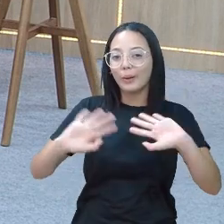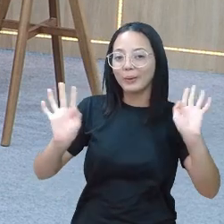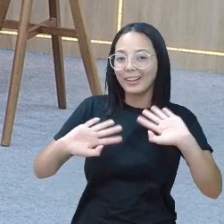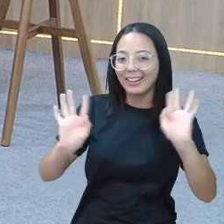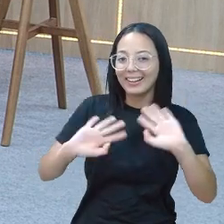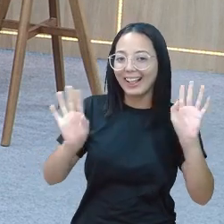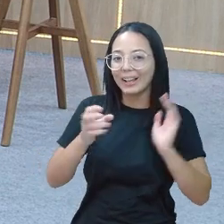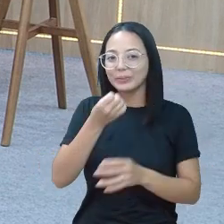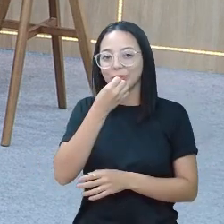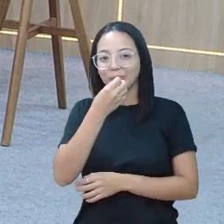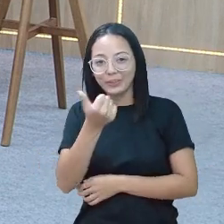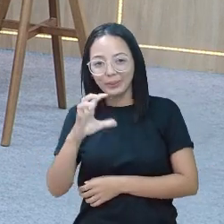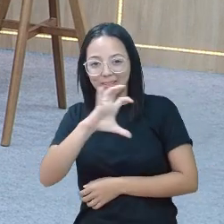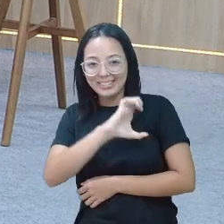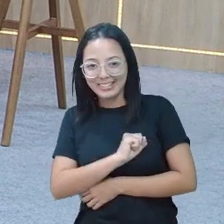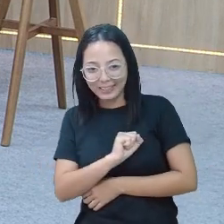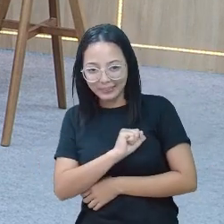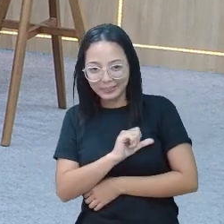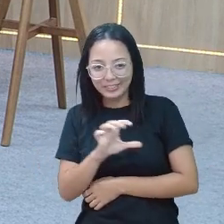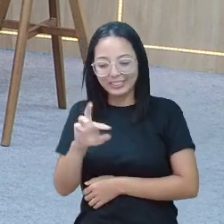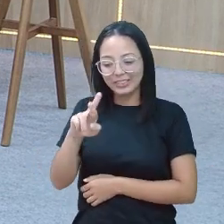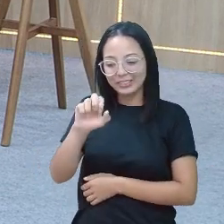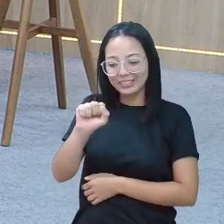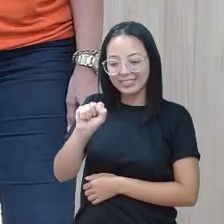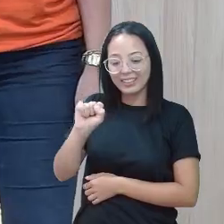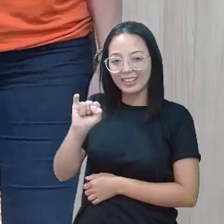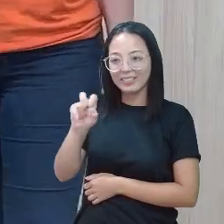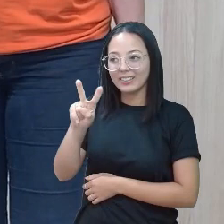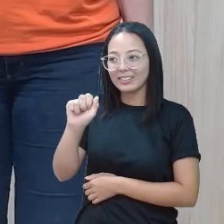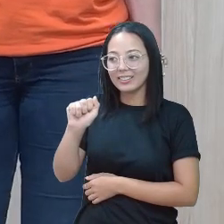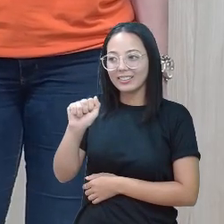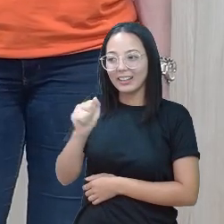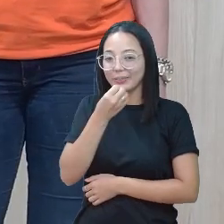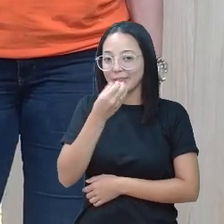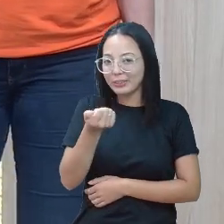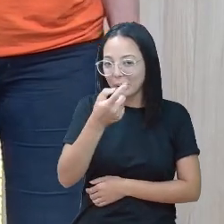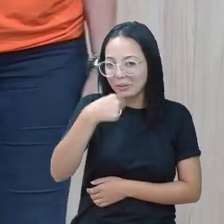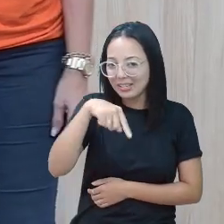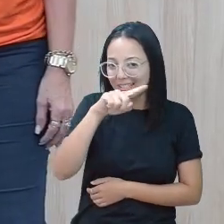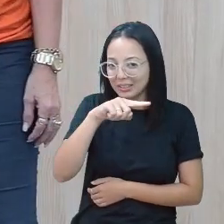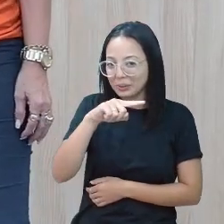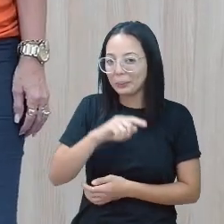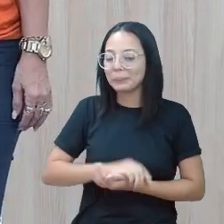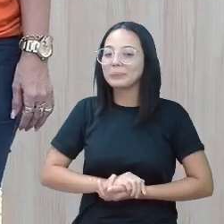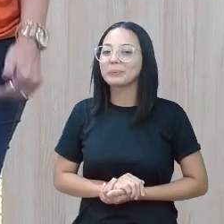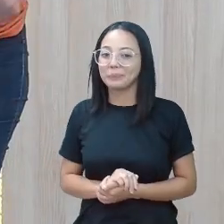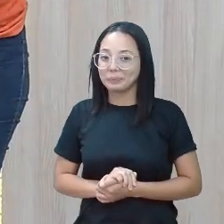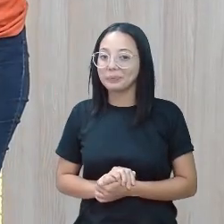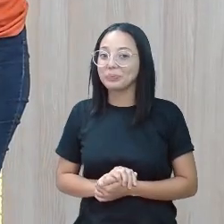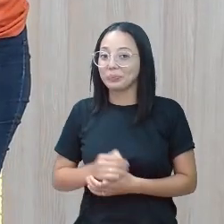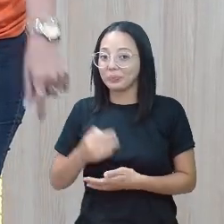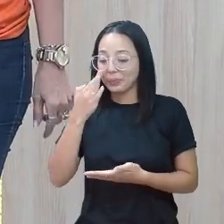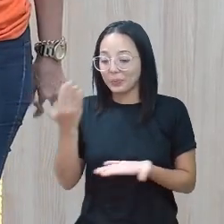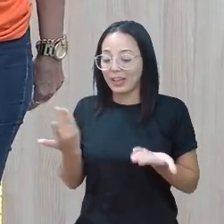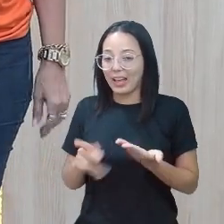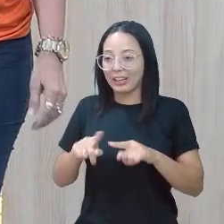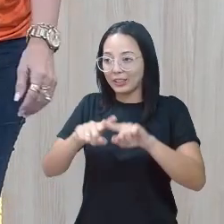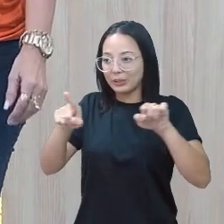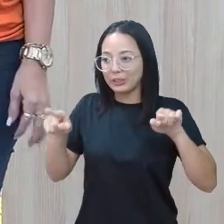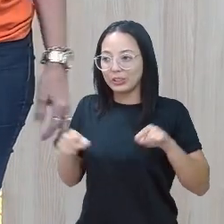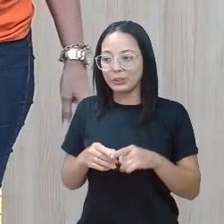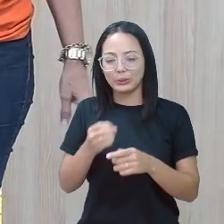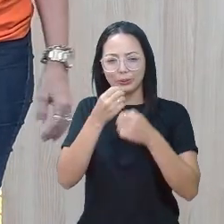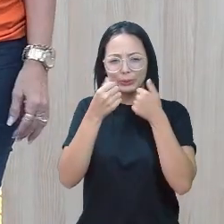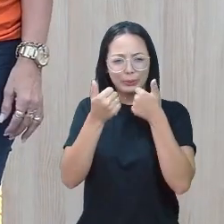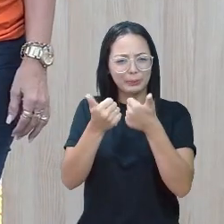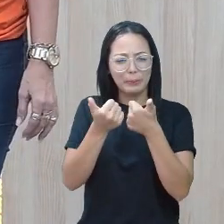Olá! Tudo bem, meus amores do Travessia? Tudo bem com vocês? Aqui no estúdio está tudo muito